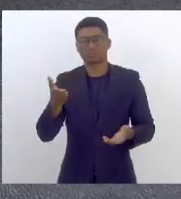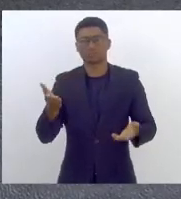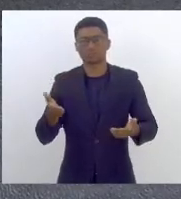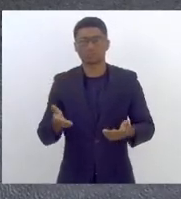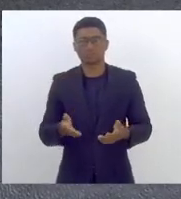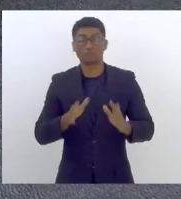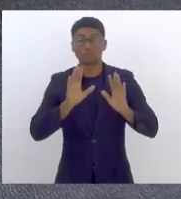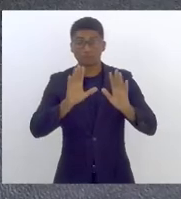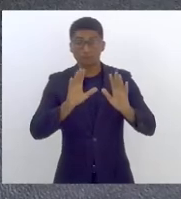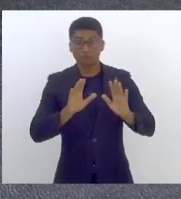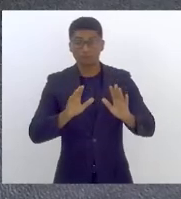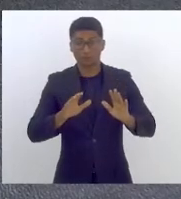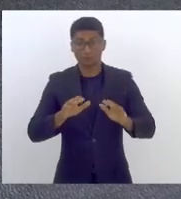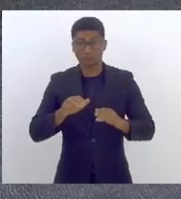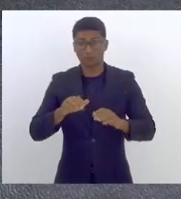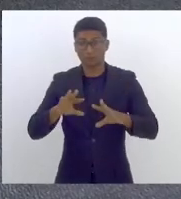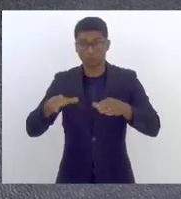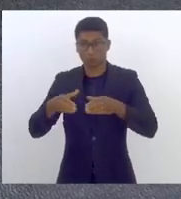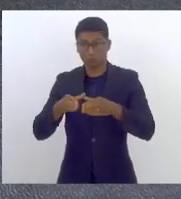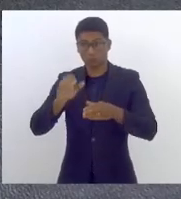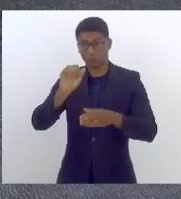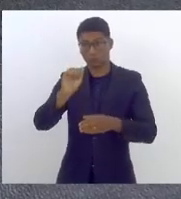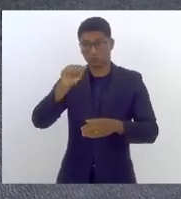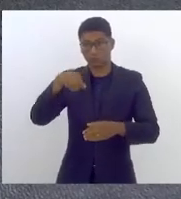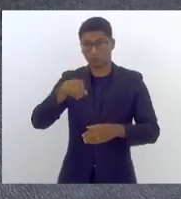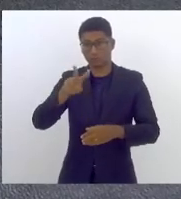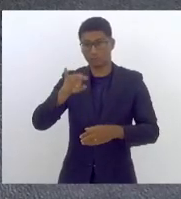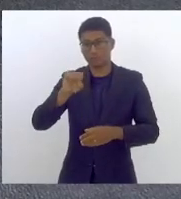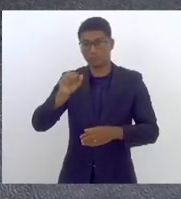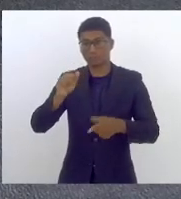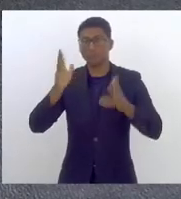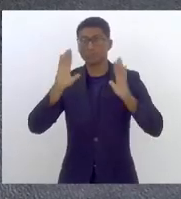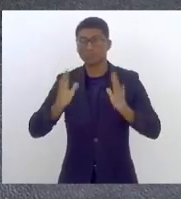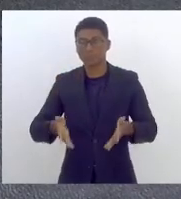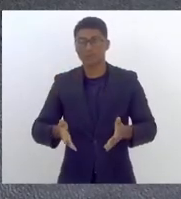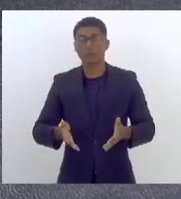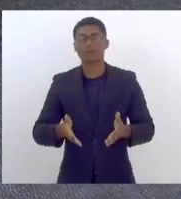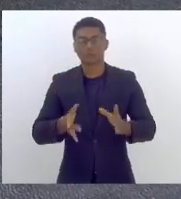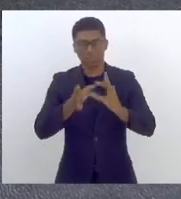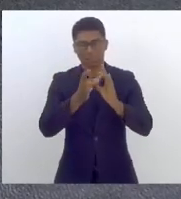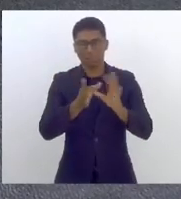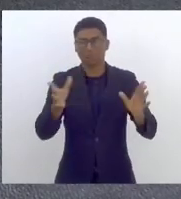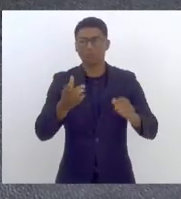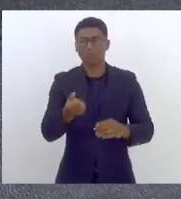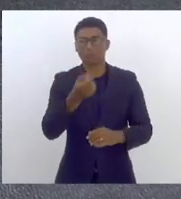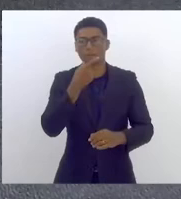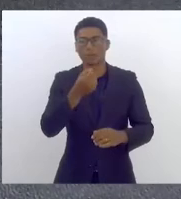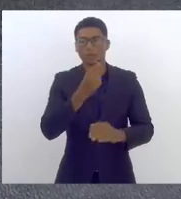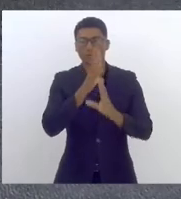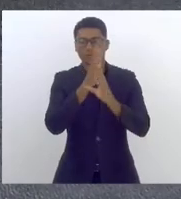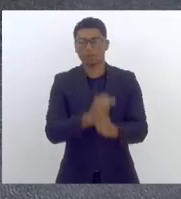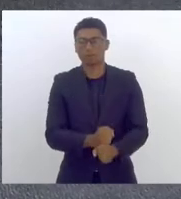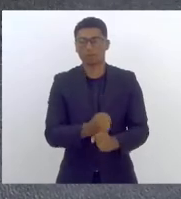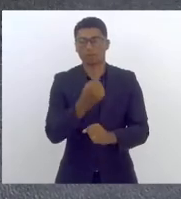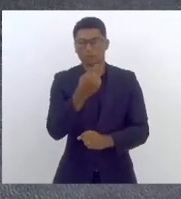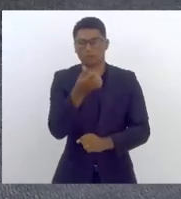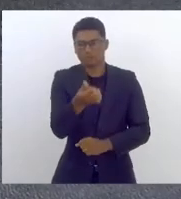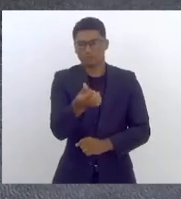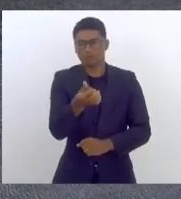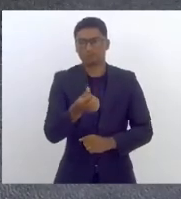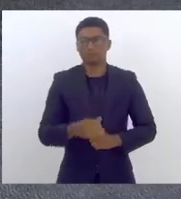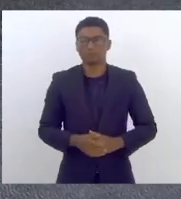a Anvisa já liberou 16 medicamentos mas curiosamente até por pressão desses setores